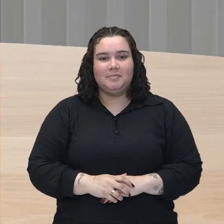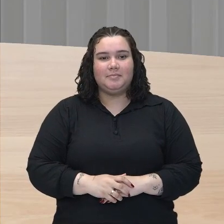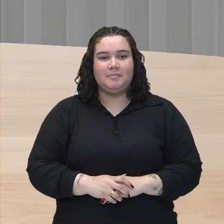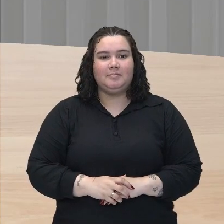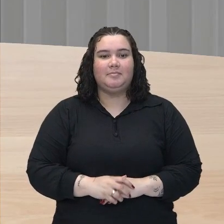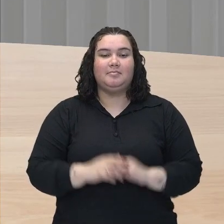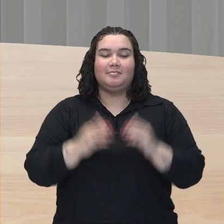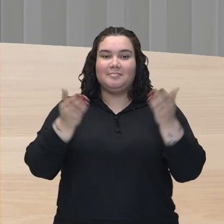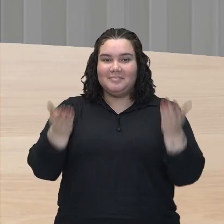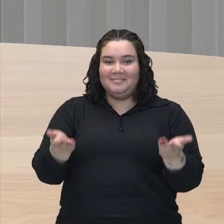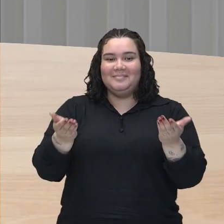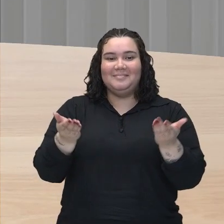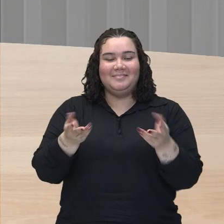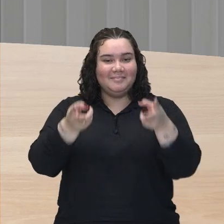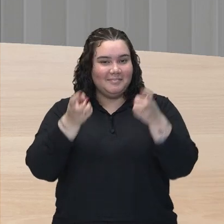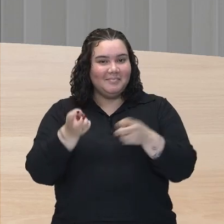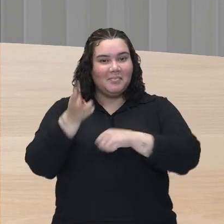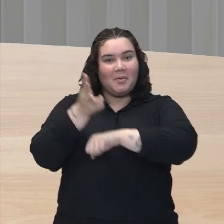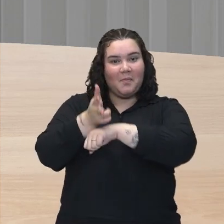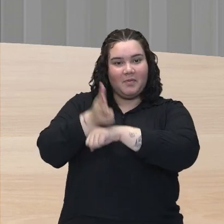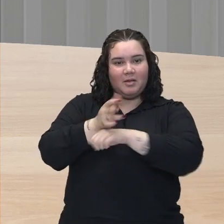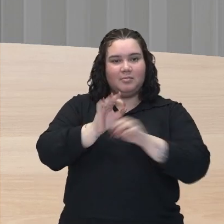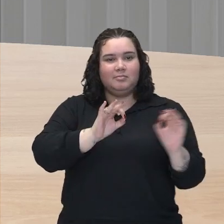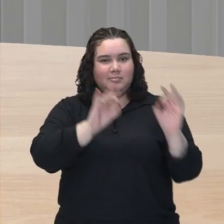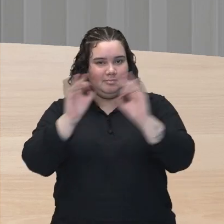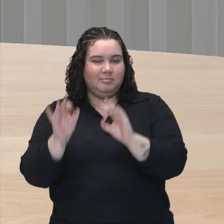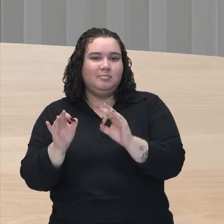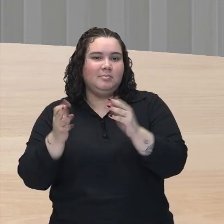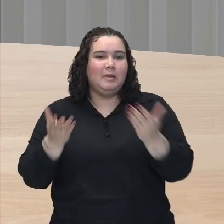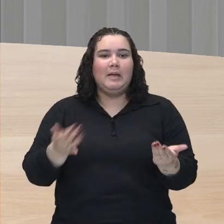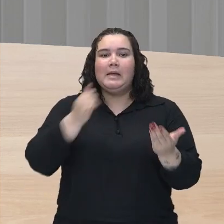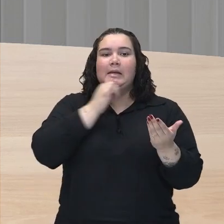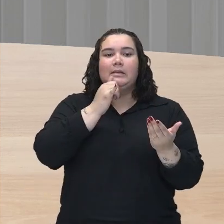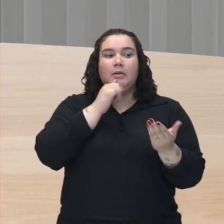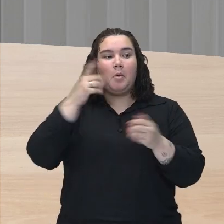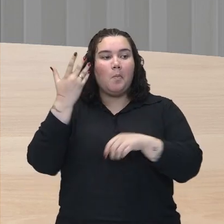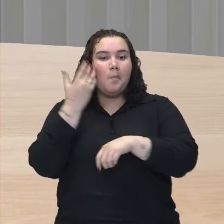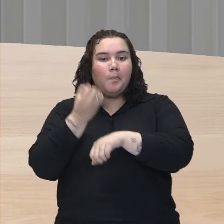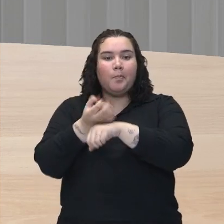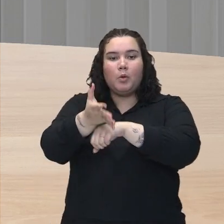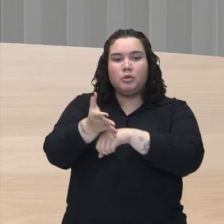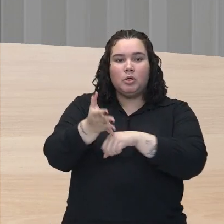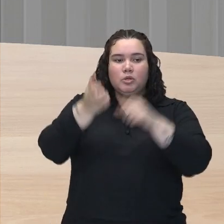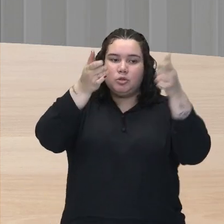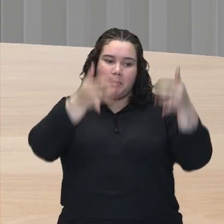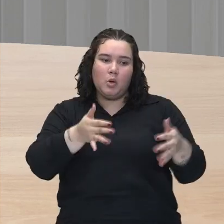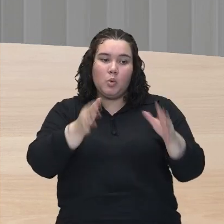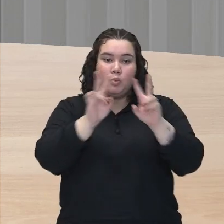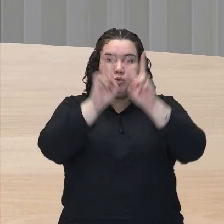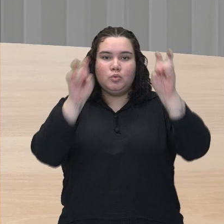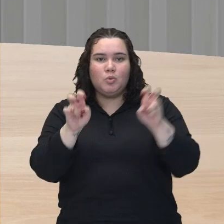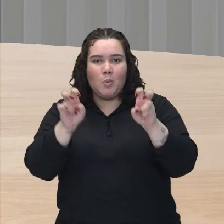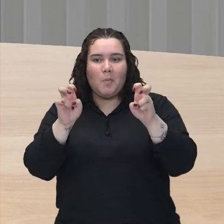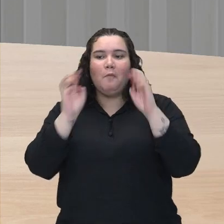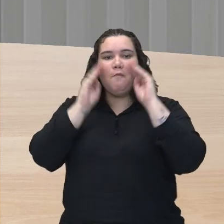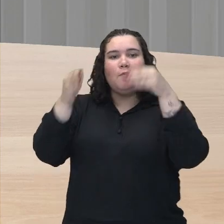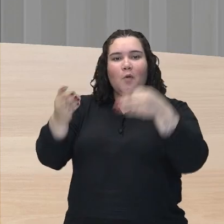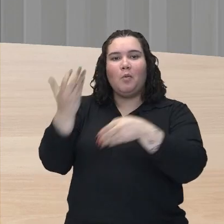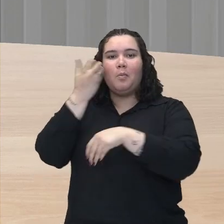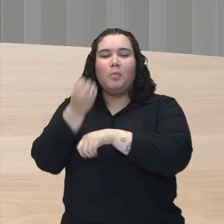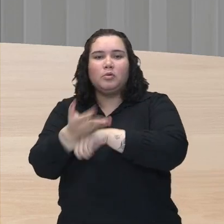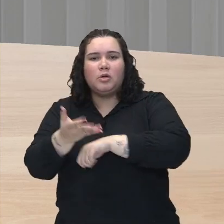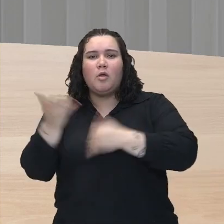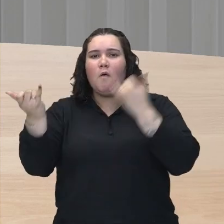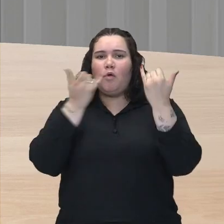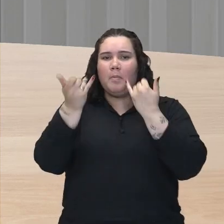nós temos esse vídeo, uma espécie de meta-podcast, ou seja, um podcast que fala sobre podcast, trazendo essas curiosidades, o que é